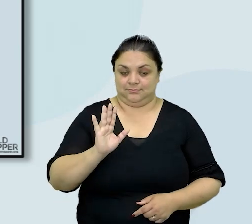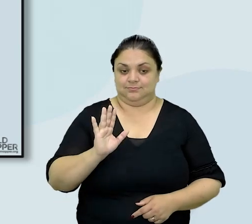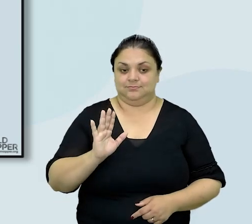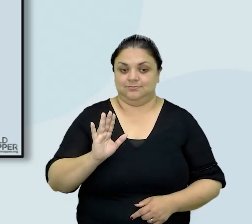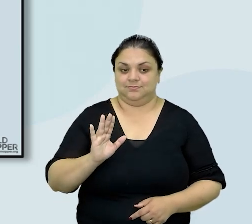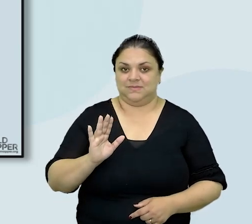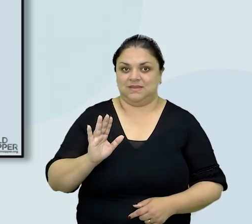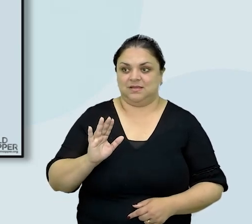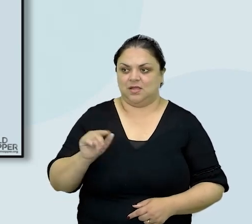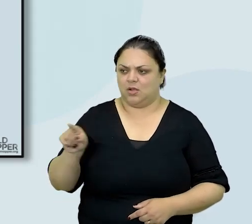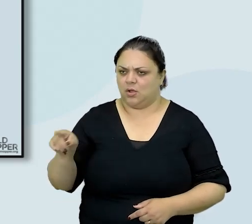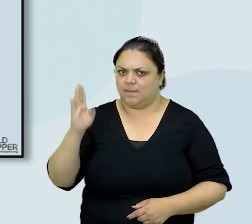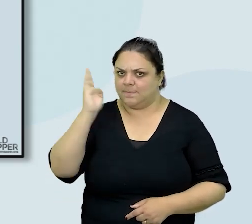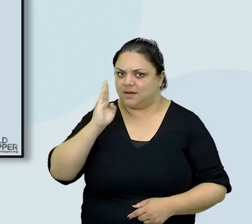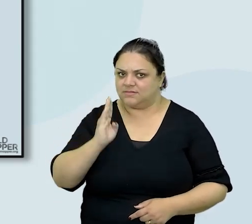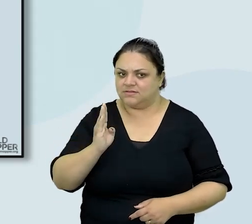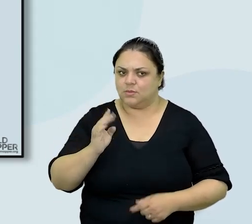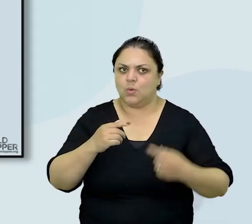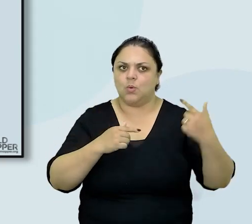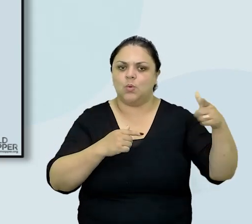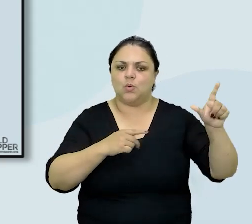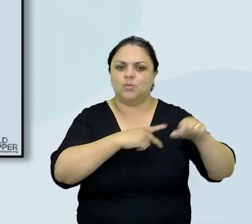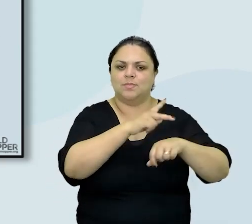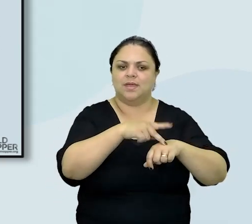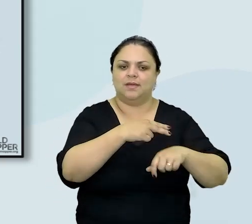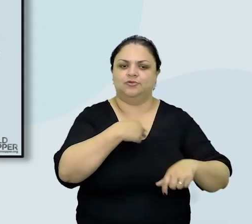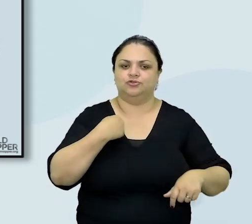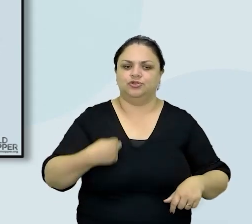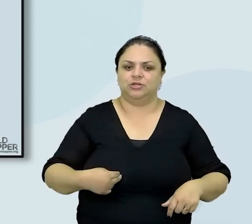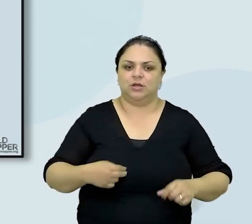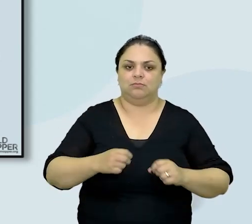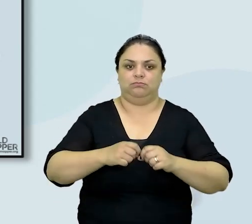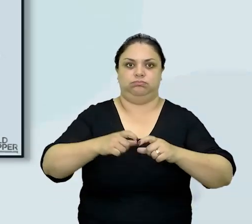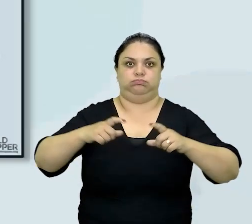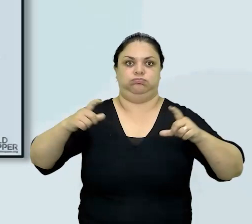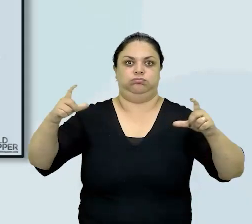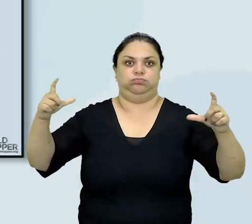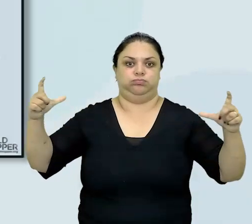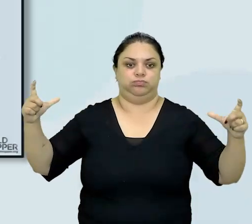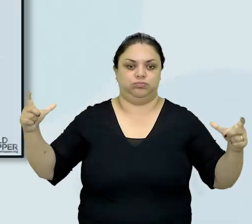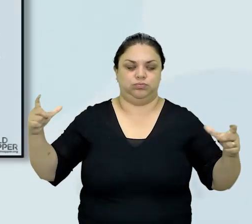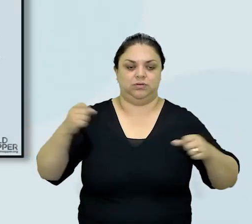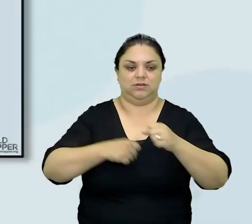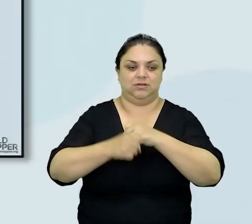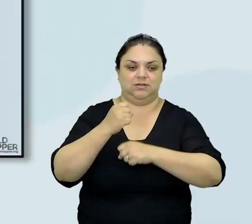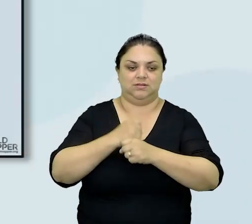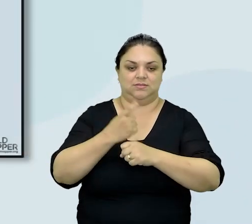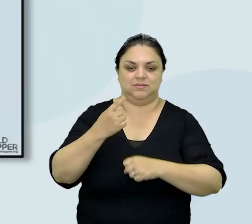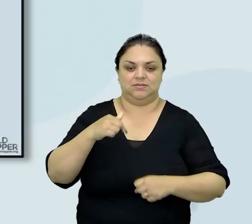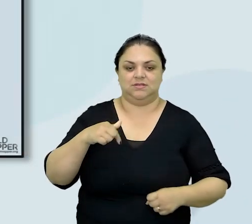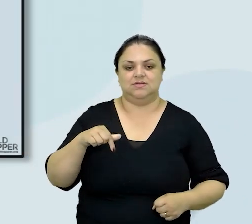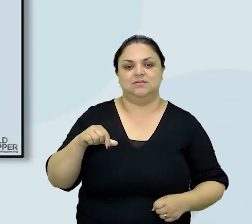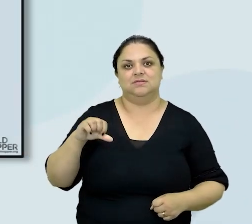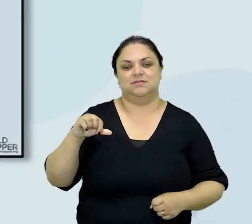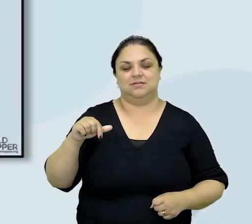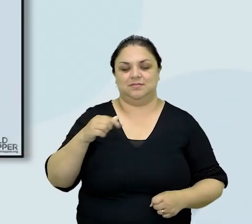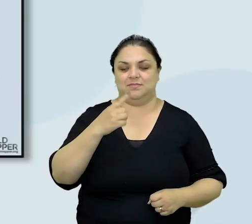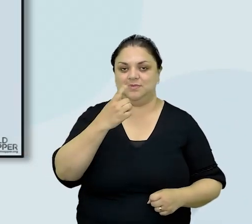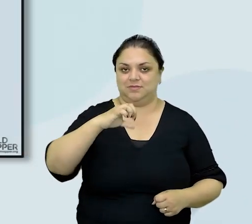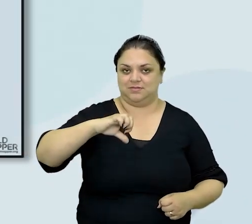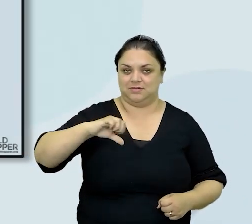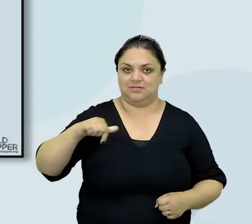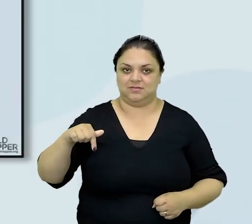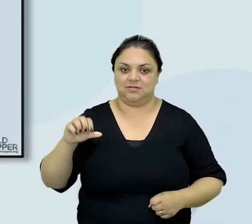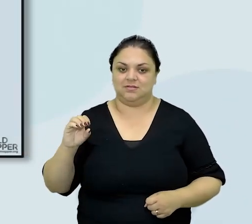nem se compara com outros países. Observem lá a China, por exemplo, inflando, né, da década de 70 até 2016,